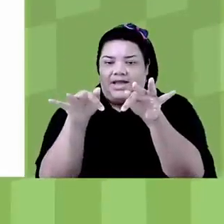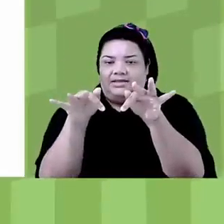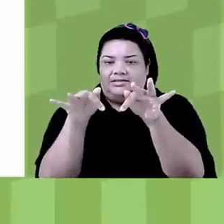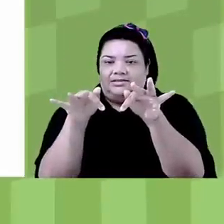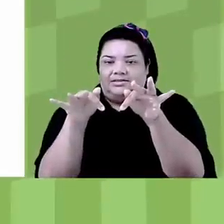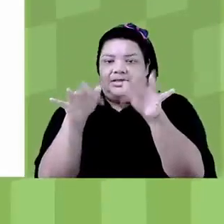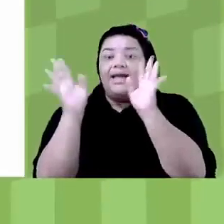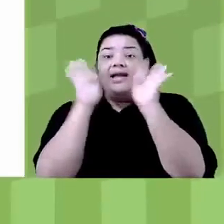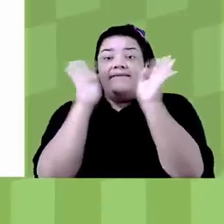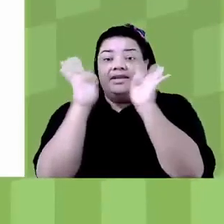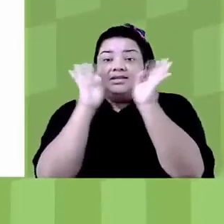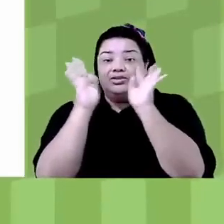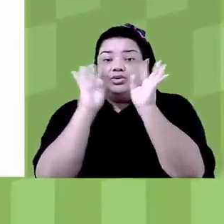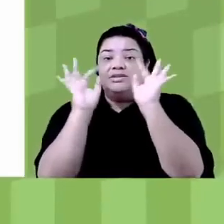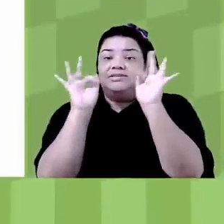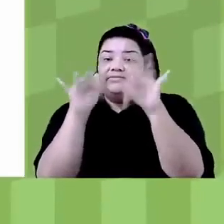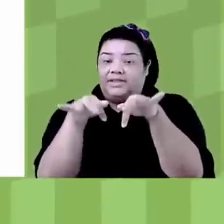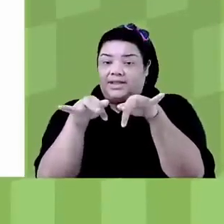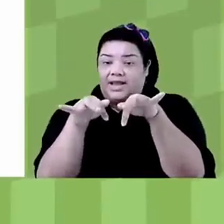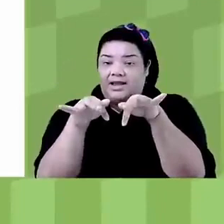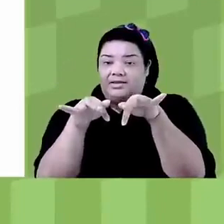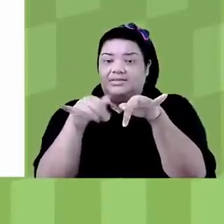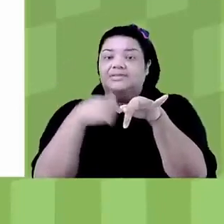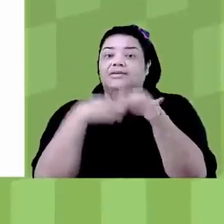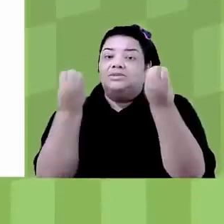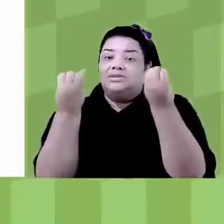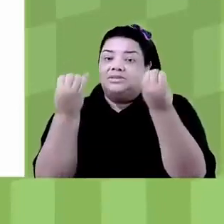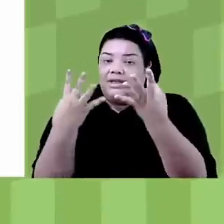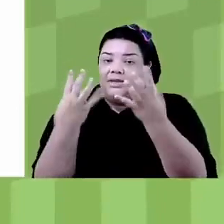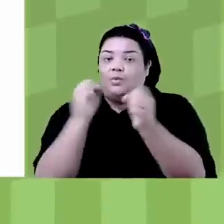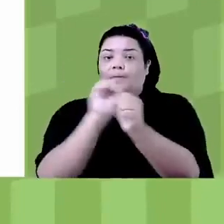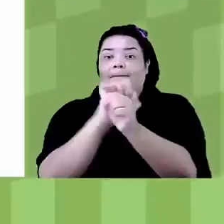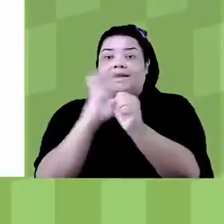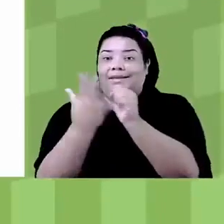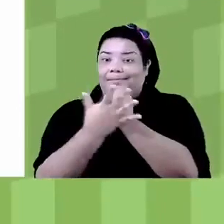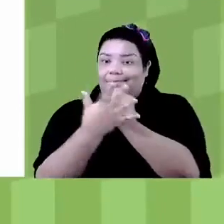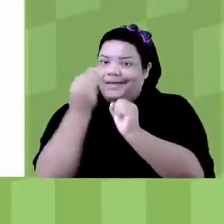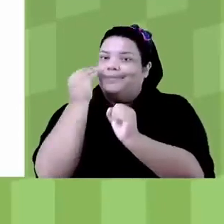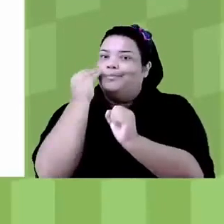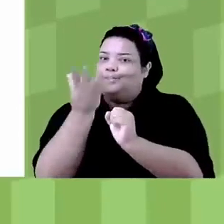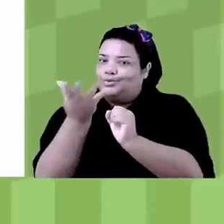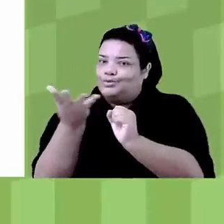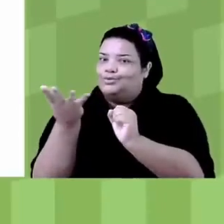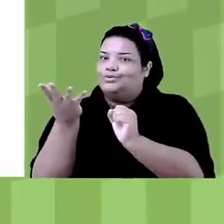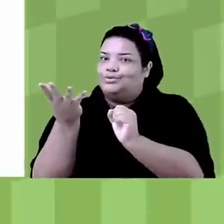eu destaco que a eclosão da pandemia mostrou para toda a humanidade